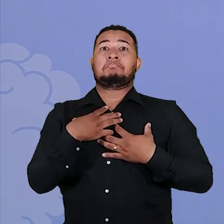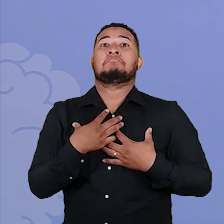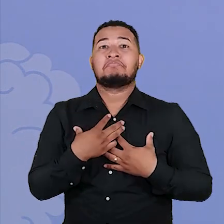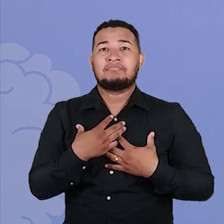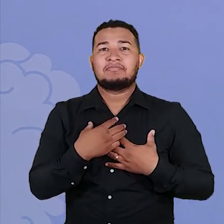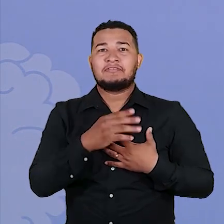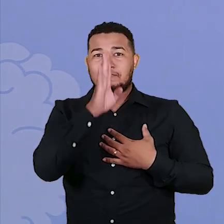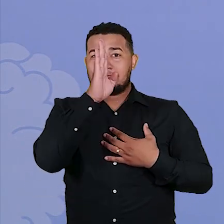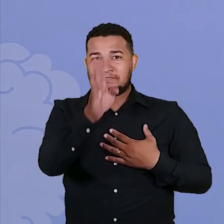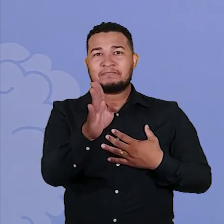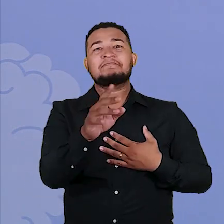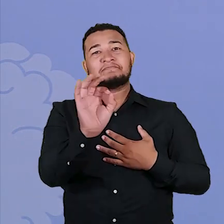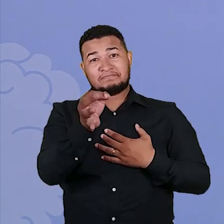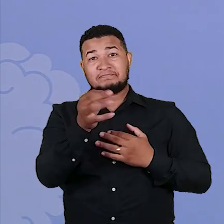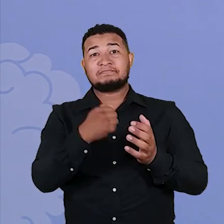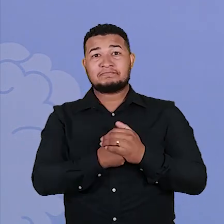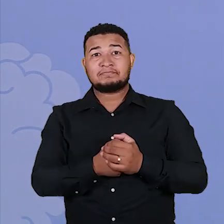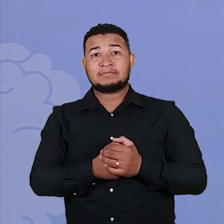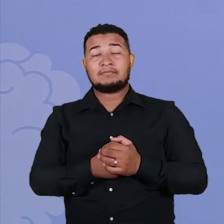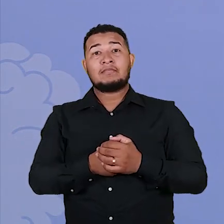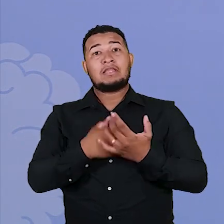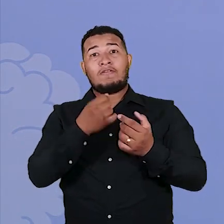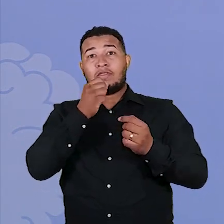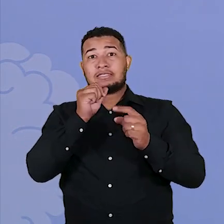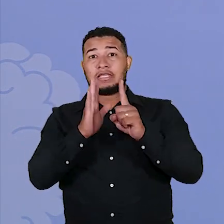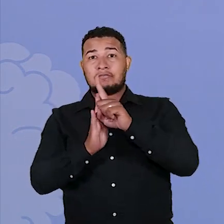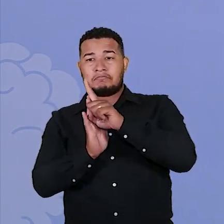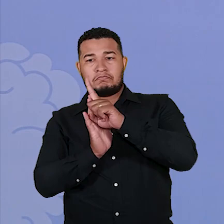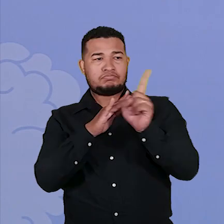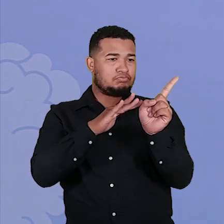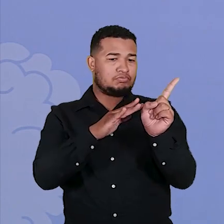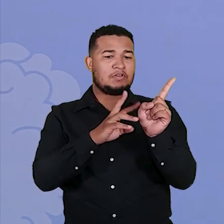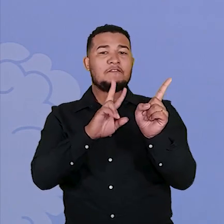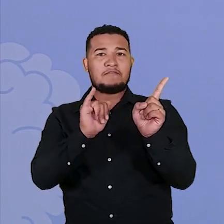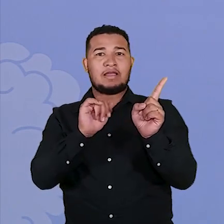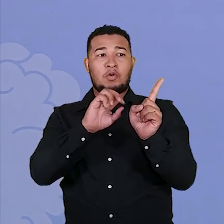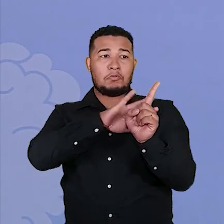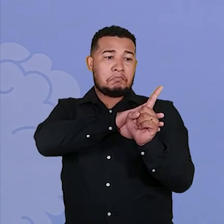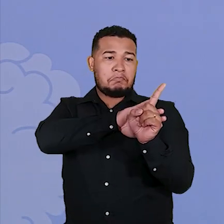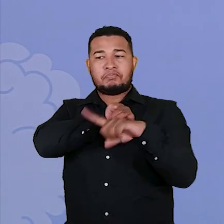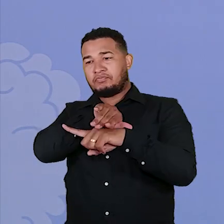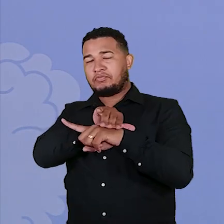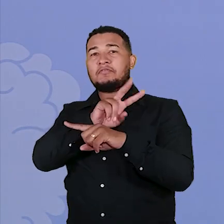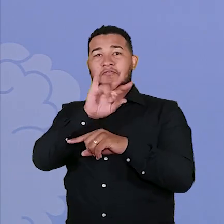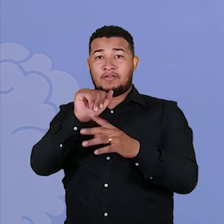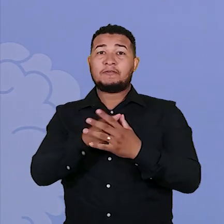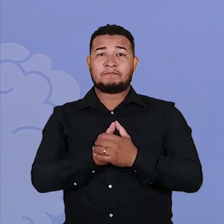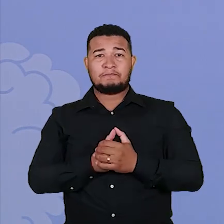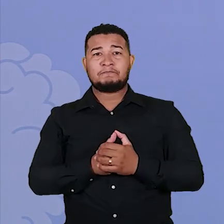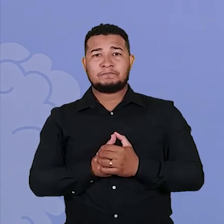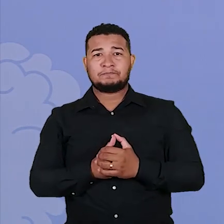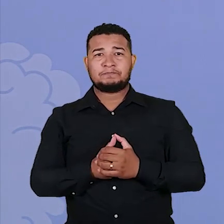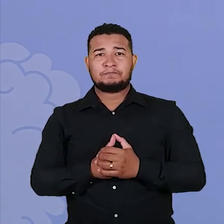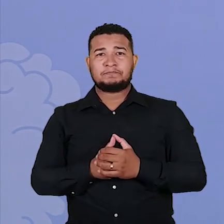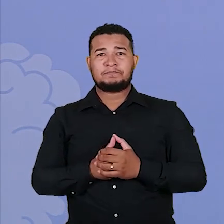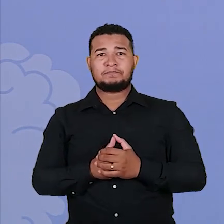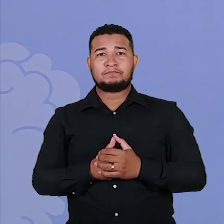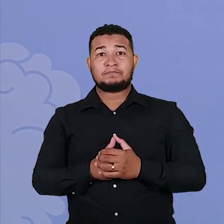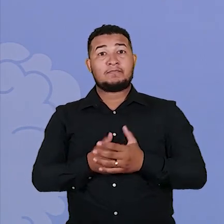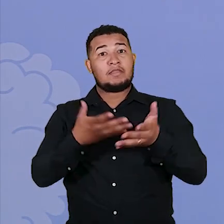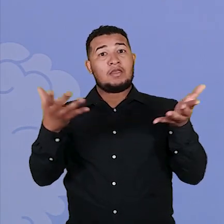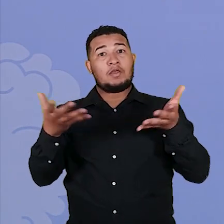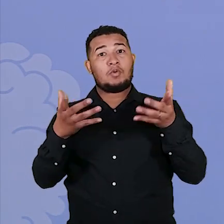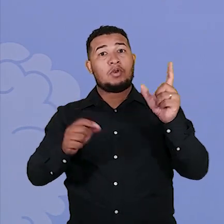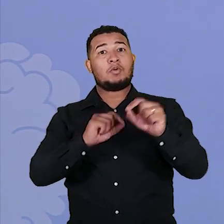rar de trás você vai levar o seu corpo para frente alguém empurrar para casa você vai para o lado oposto tá bom